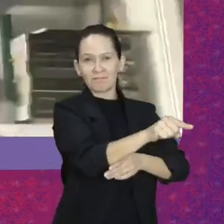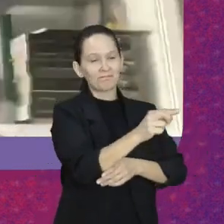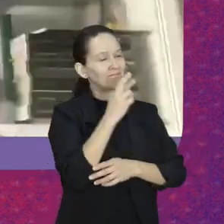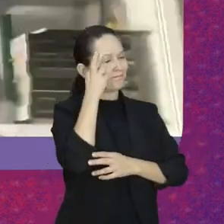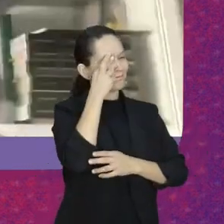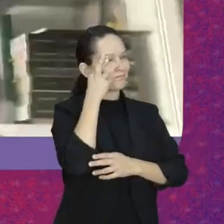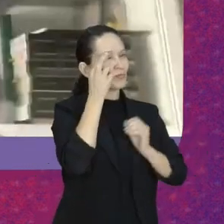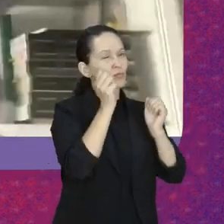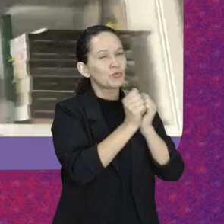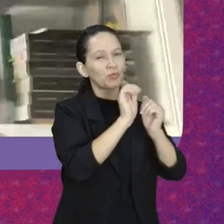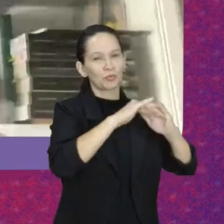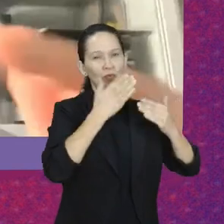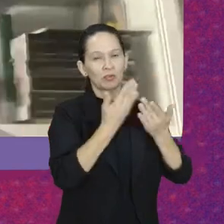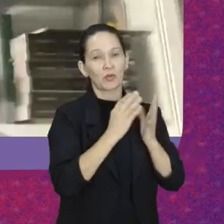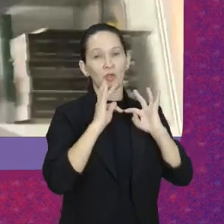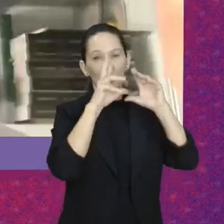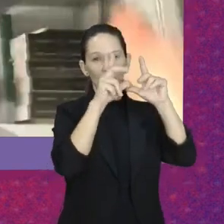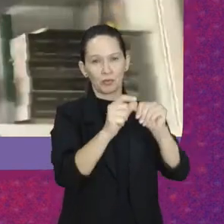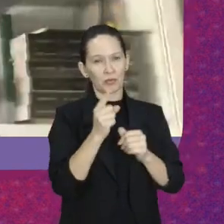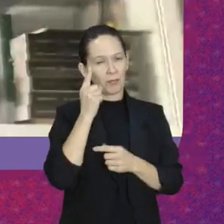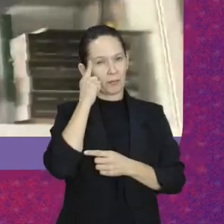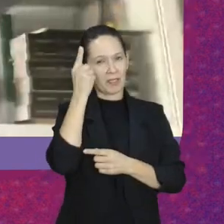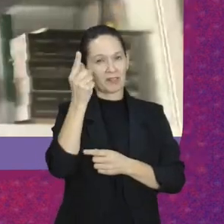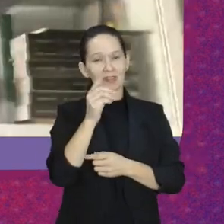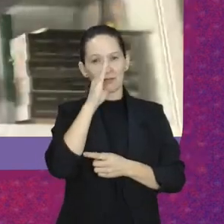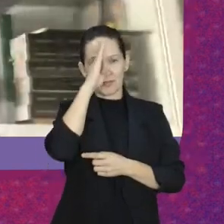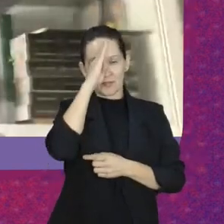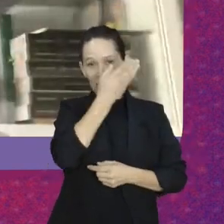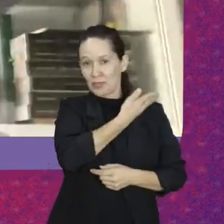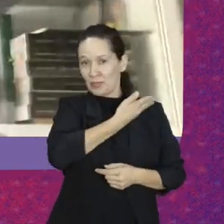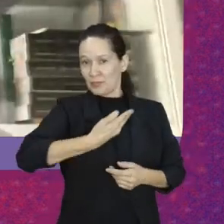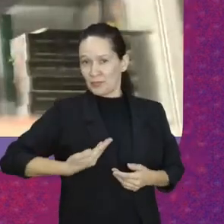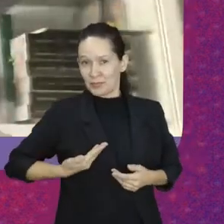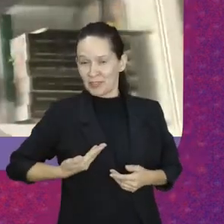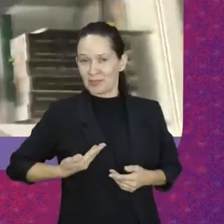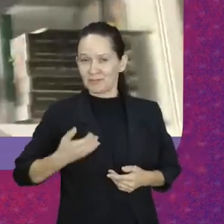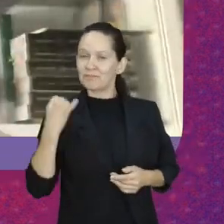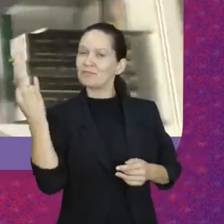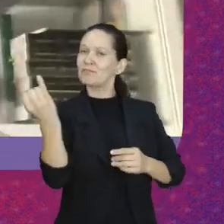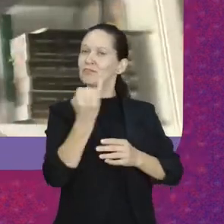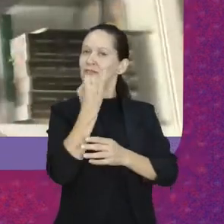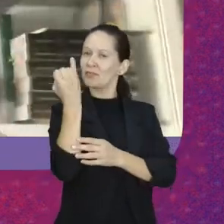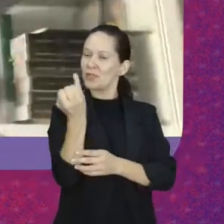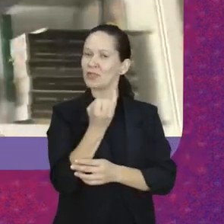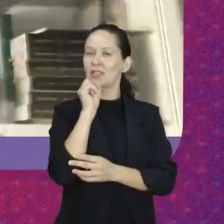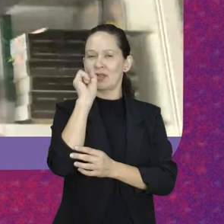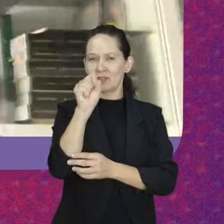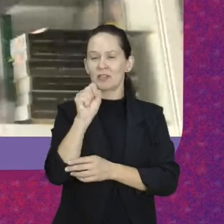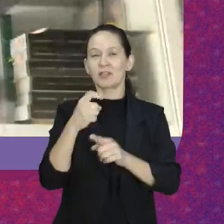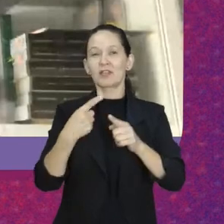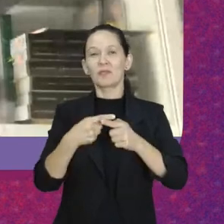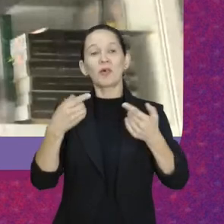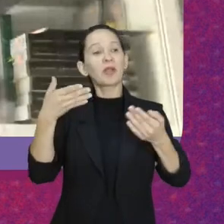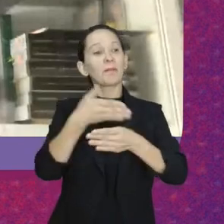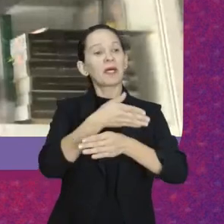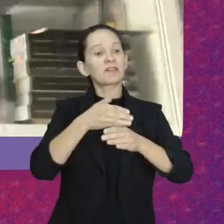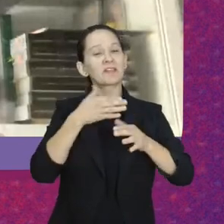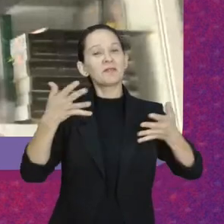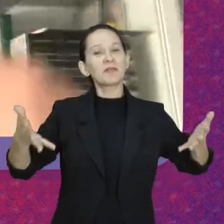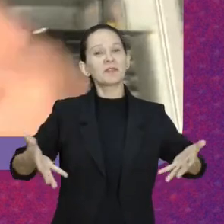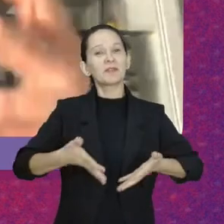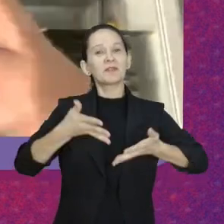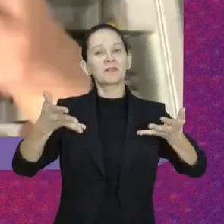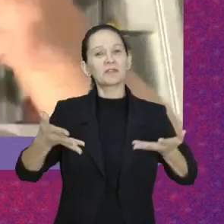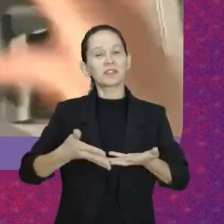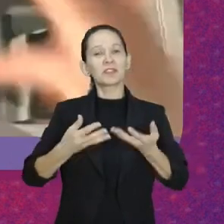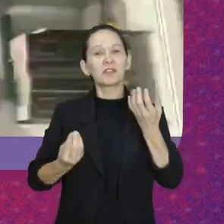com a escola, sobretudo no caso das creches públicas. É muito importante isso, porque isso interfere também